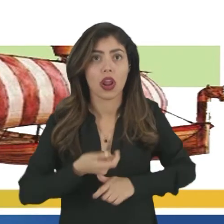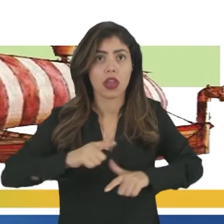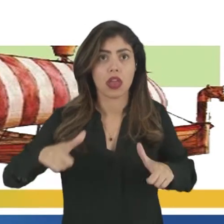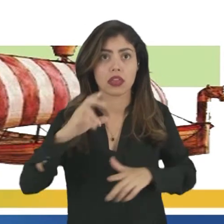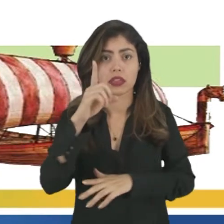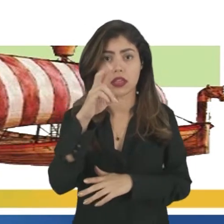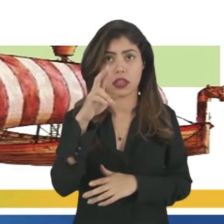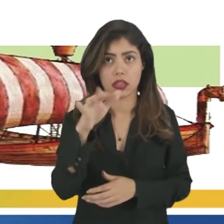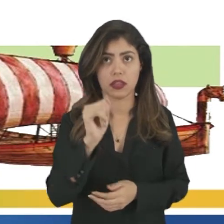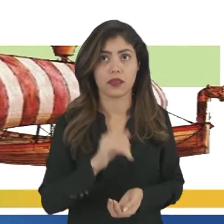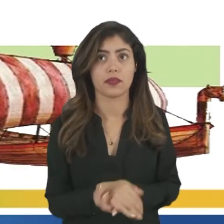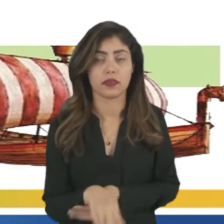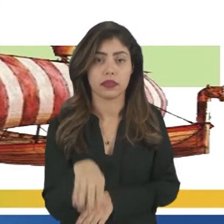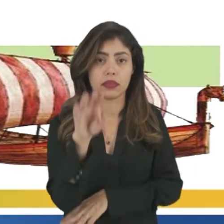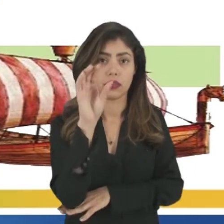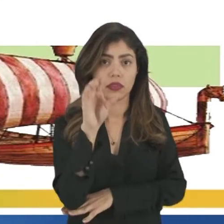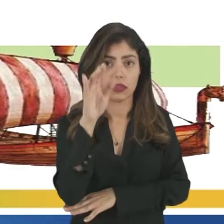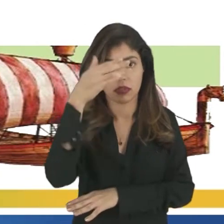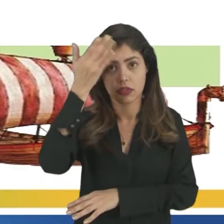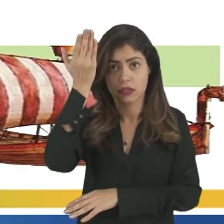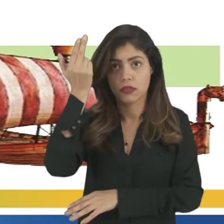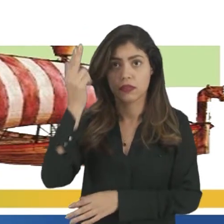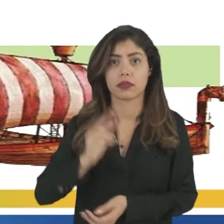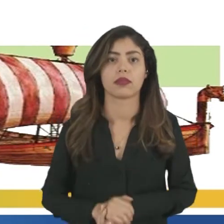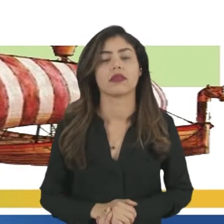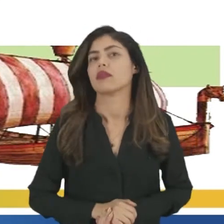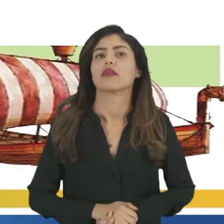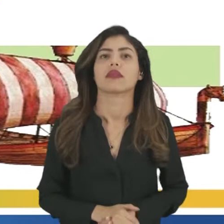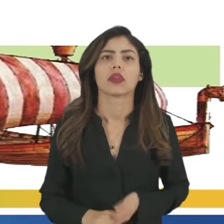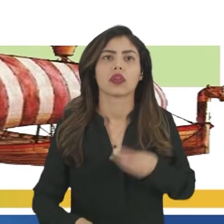ele tinha uma cabeça de cavalo, como mostra aí, tá, pessoal?